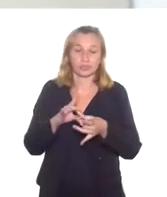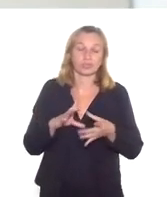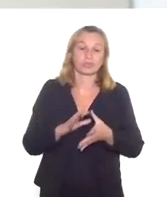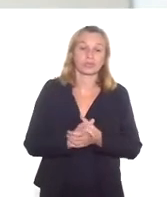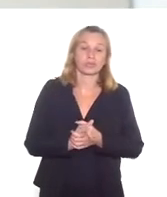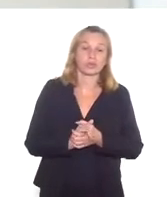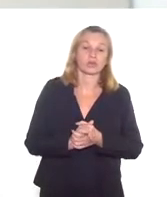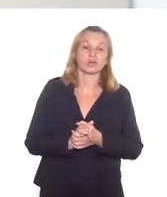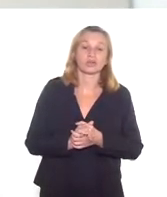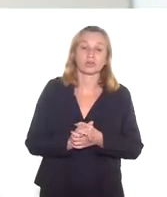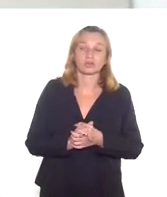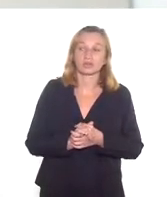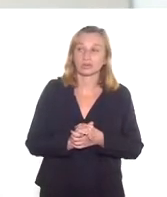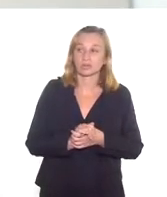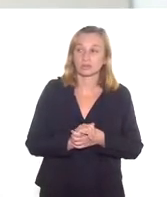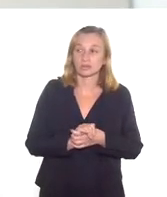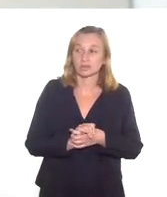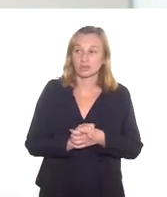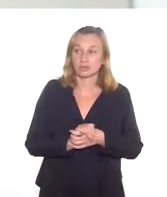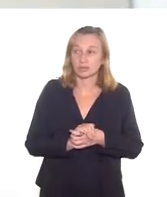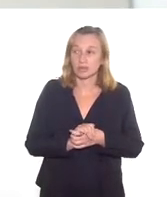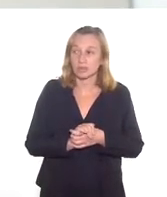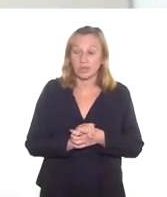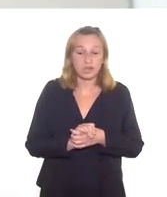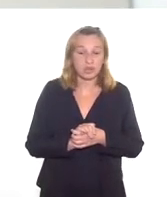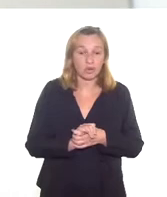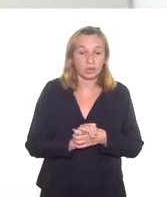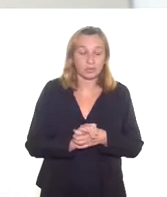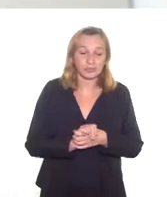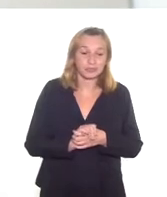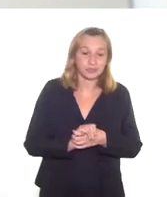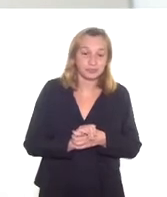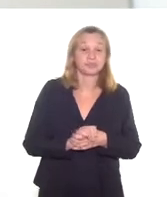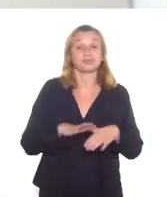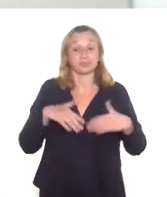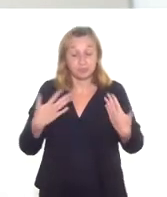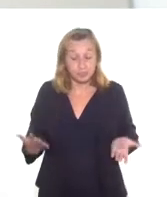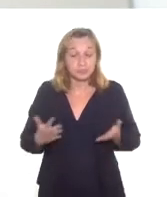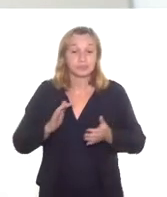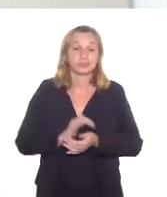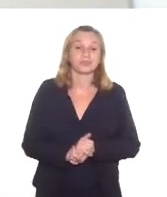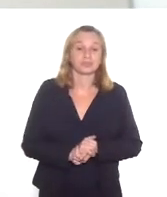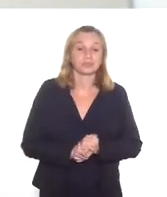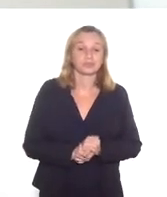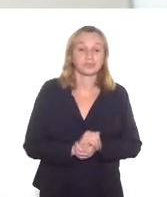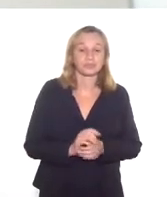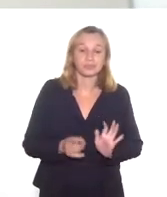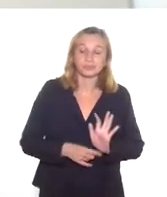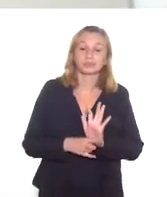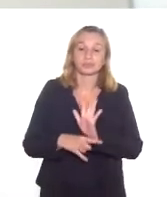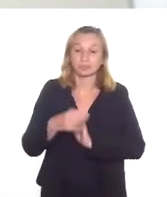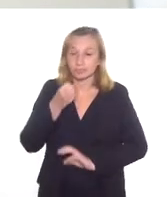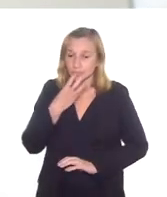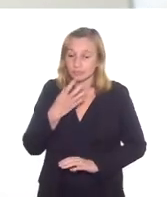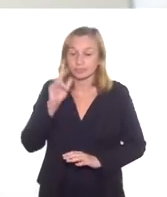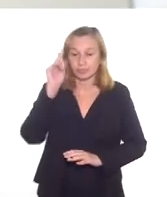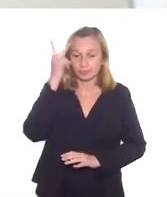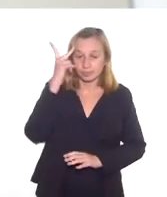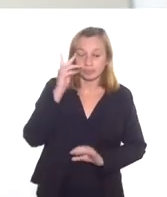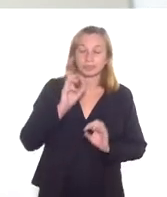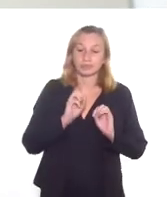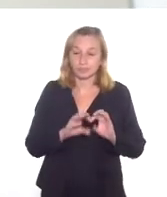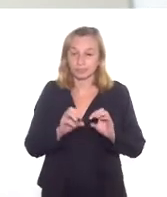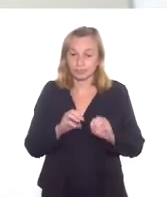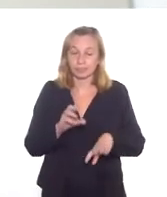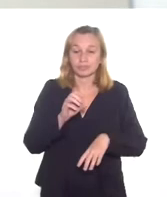foi rebatizada e que, né, tem, então, uma contribuição ímpar para a história da educação